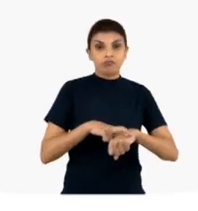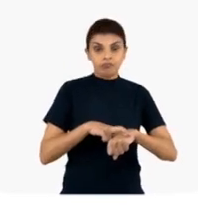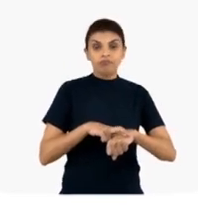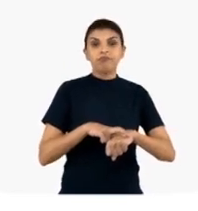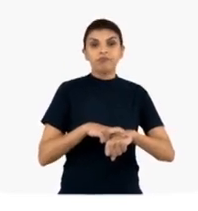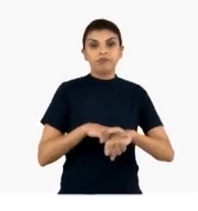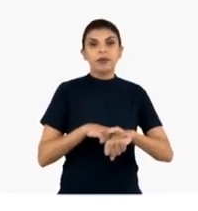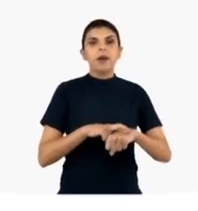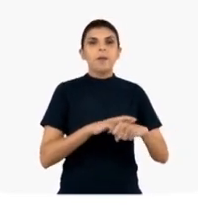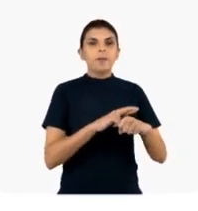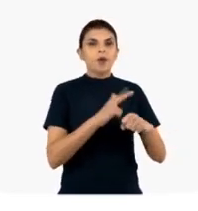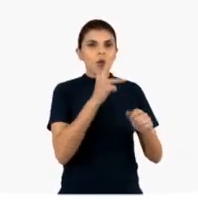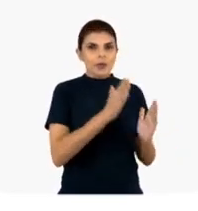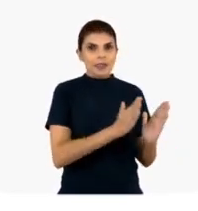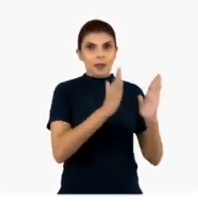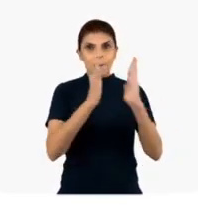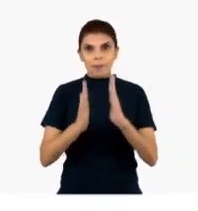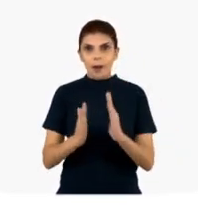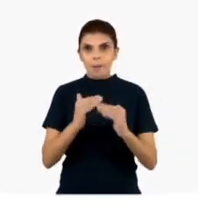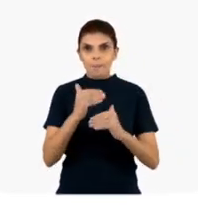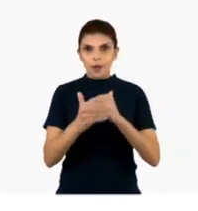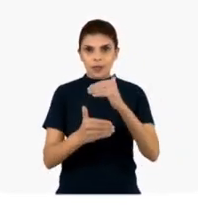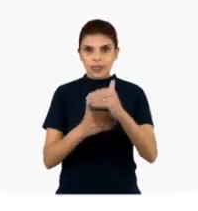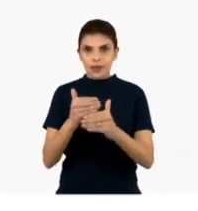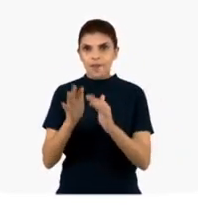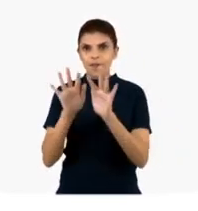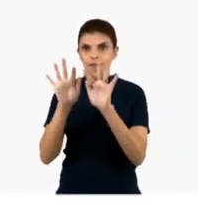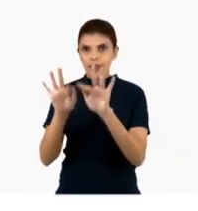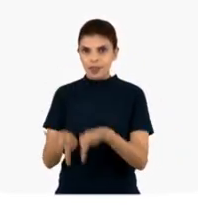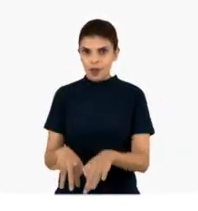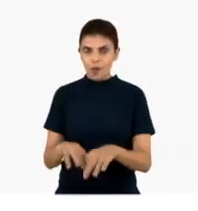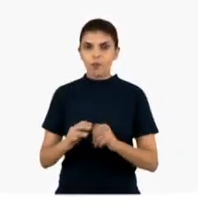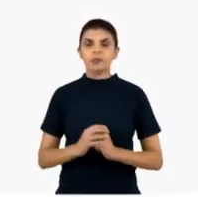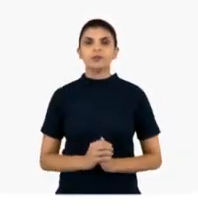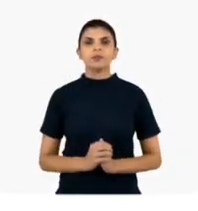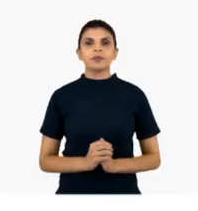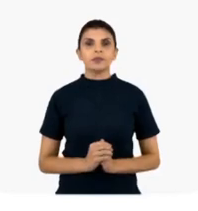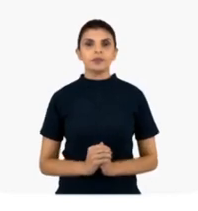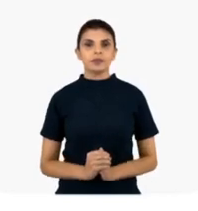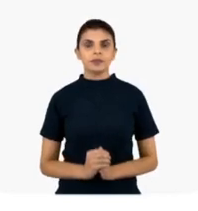recuperada totalmente, passamos ao seguinte passo, que é o processamento final.